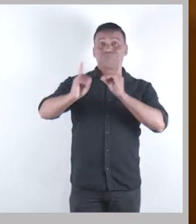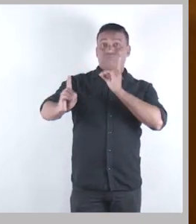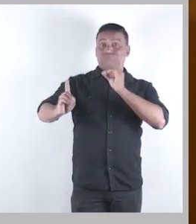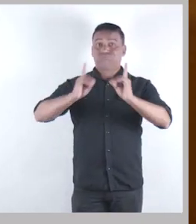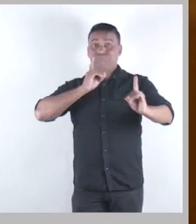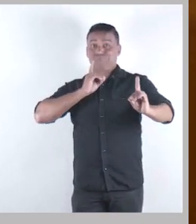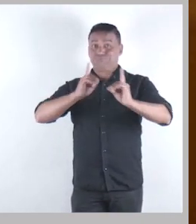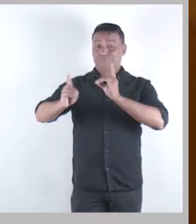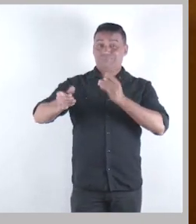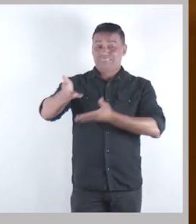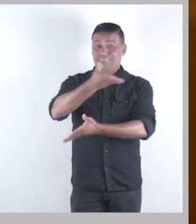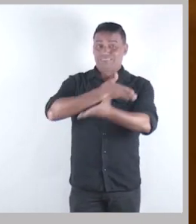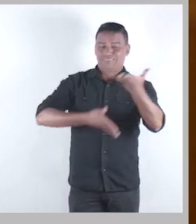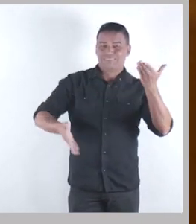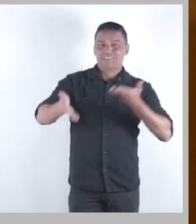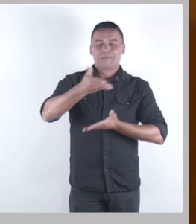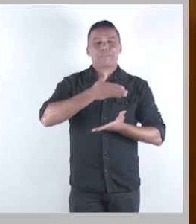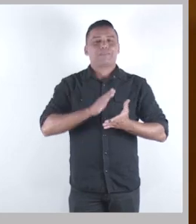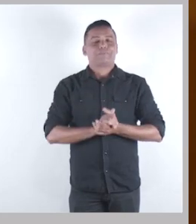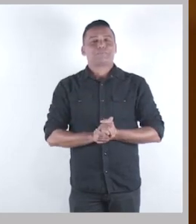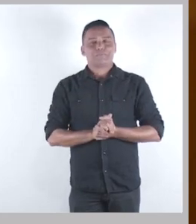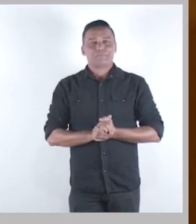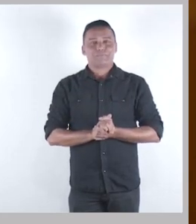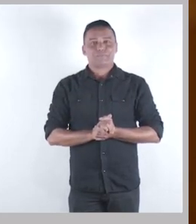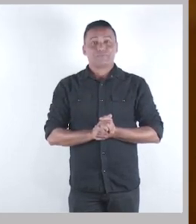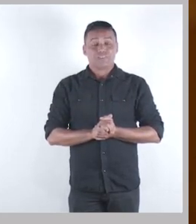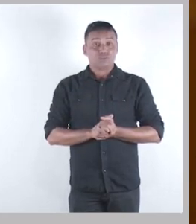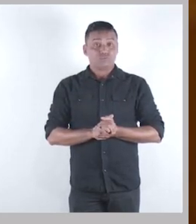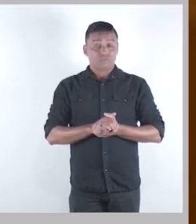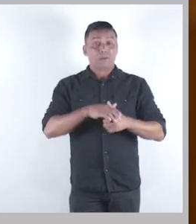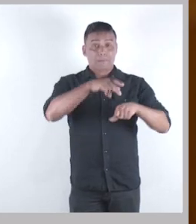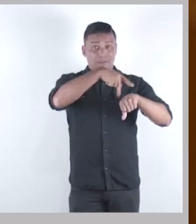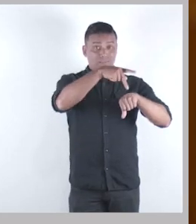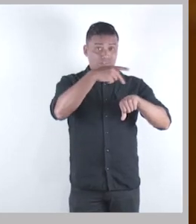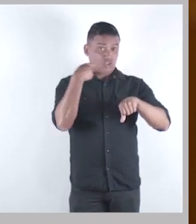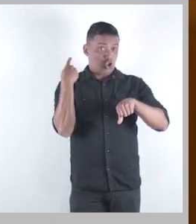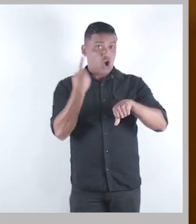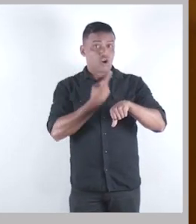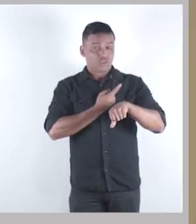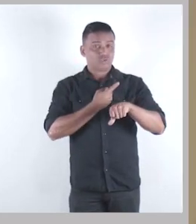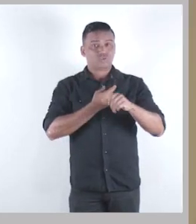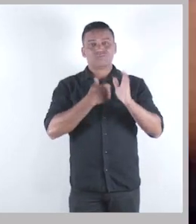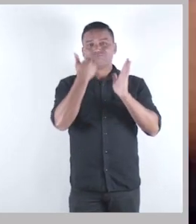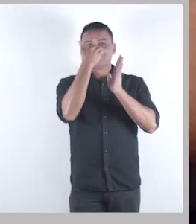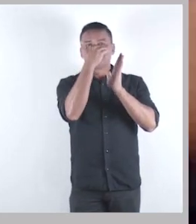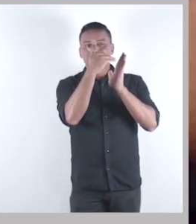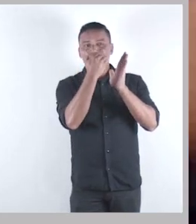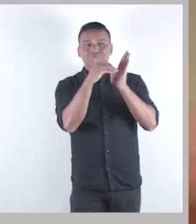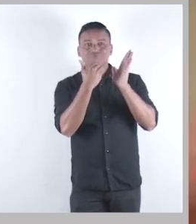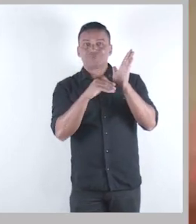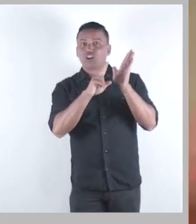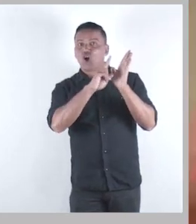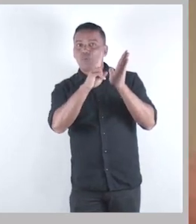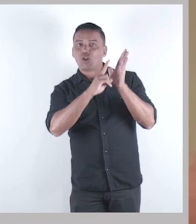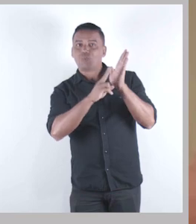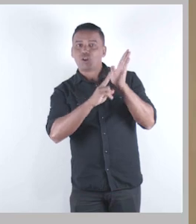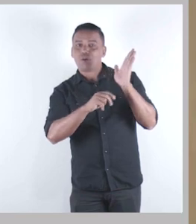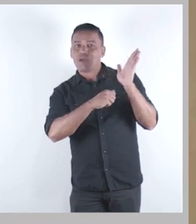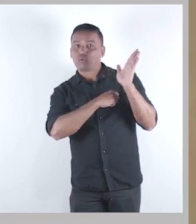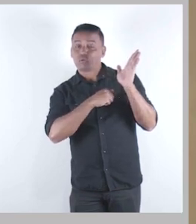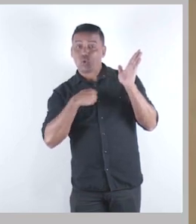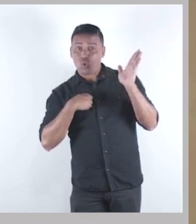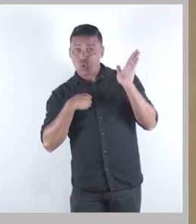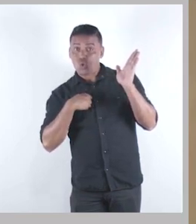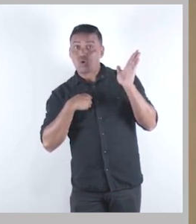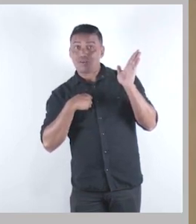sentidos. Vamos lá supor, nós poderíamos escolher uma lista, podemos colocar uma lista dos clássicos brasileiros